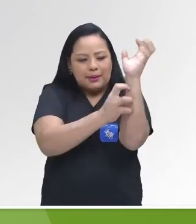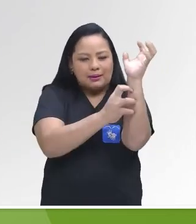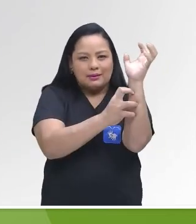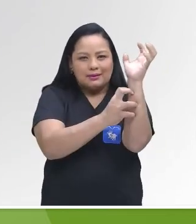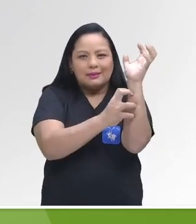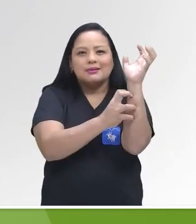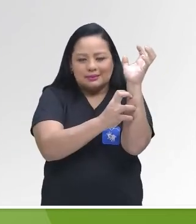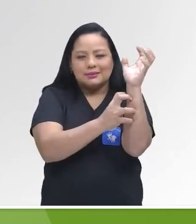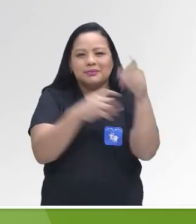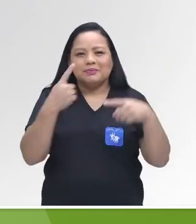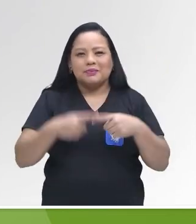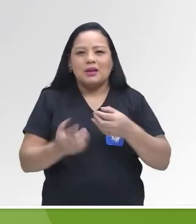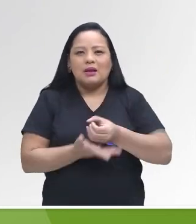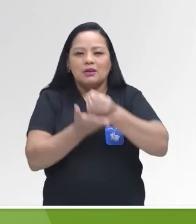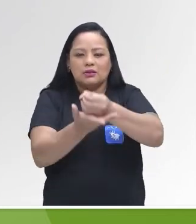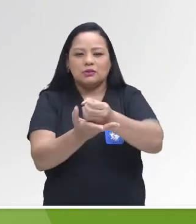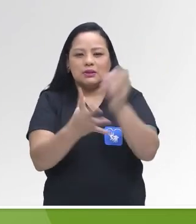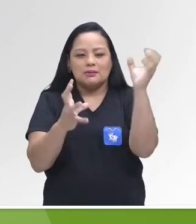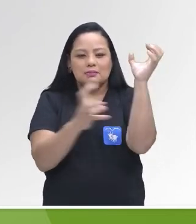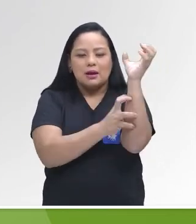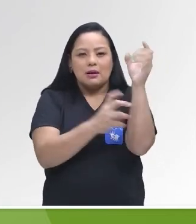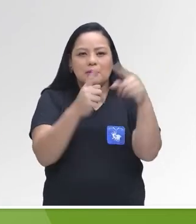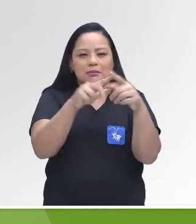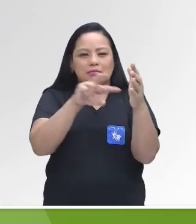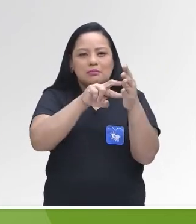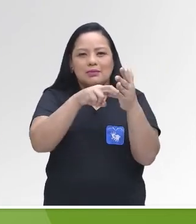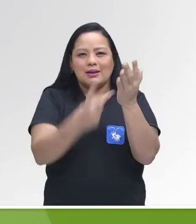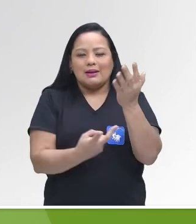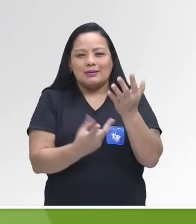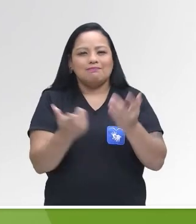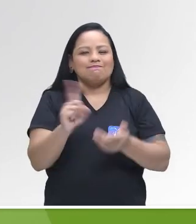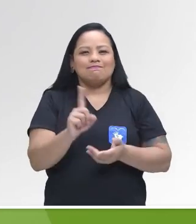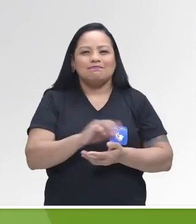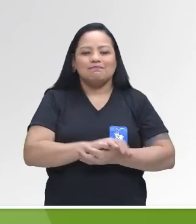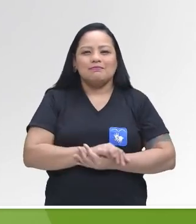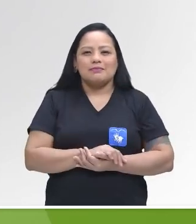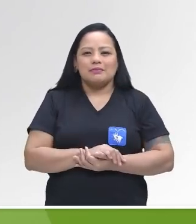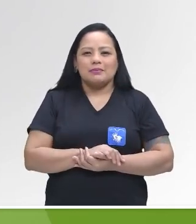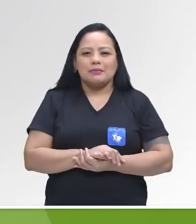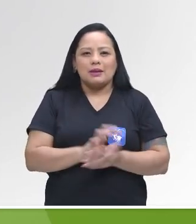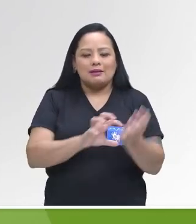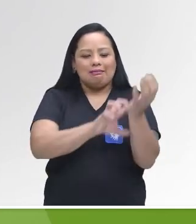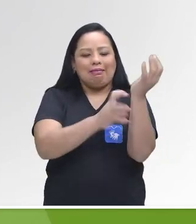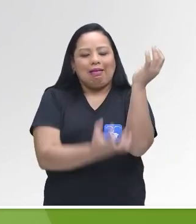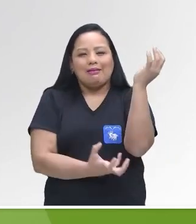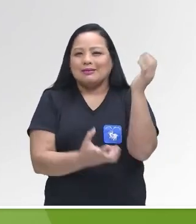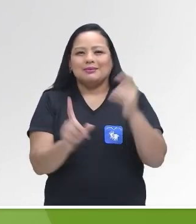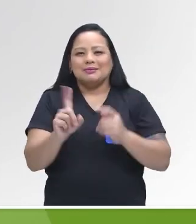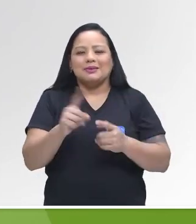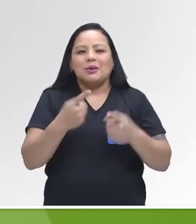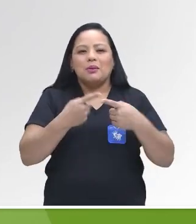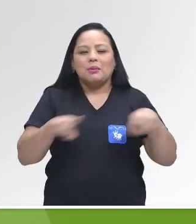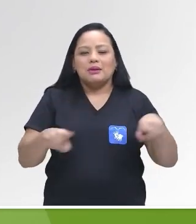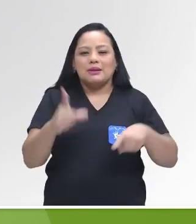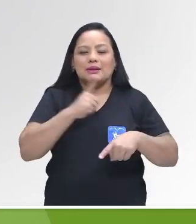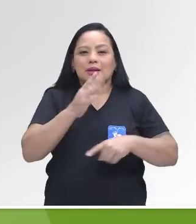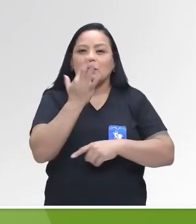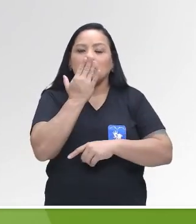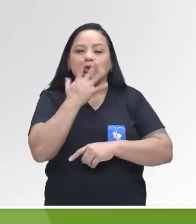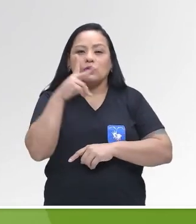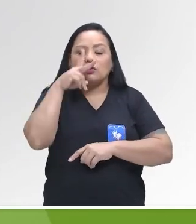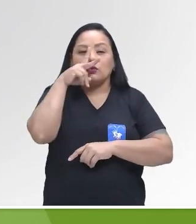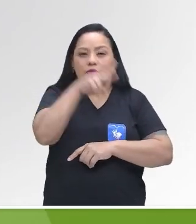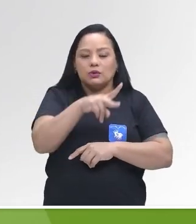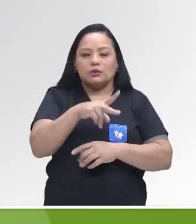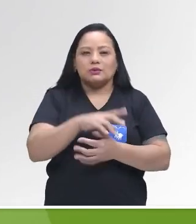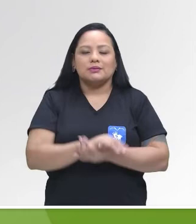agarrar e se fixar, né, para que ela não caia no chão, tá bom? Então, ela, além disso, ela possui aqui as suas cores bem